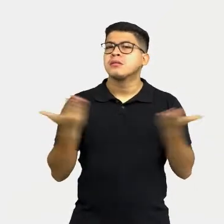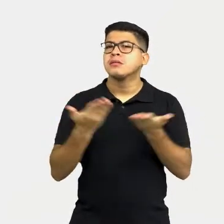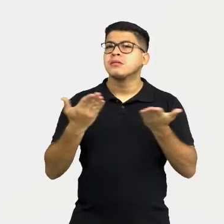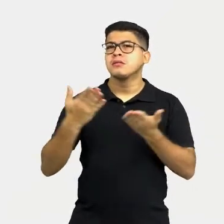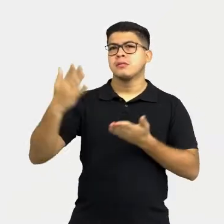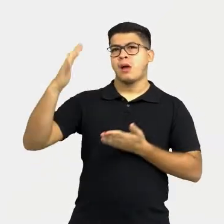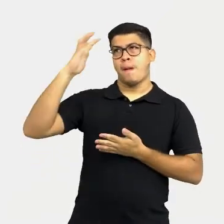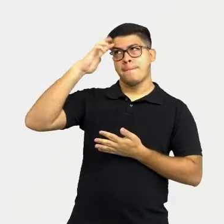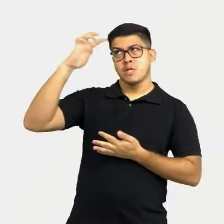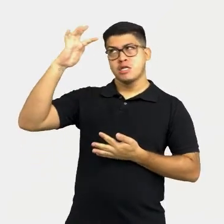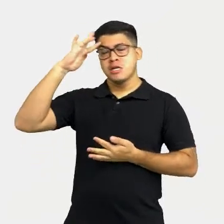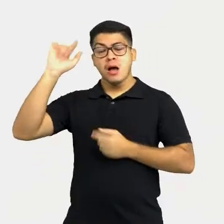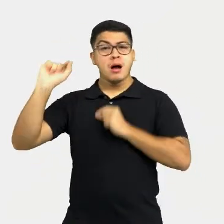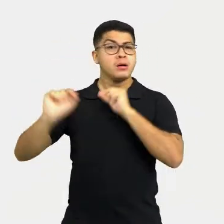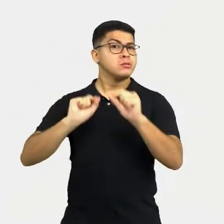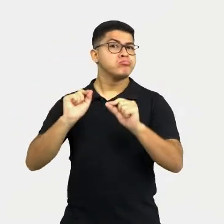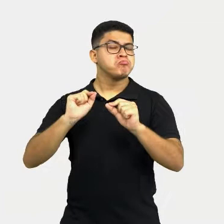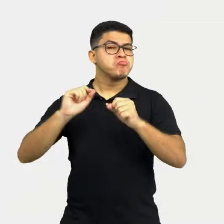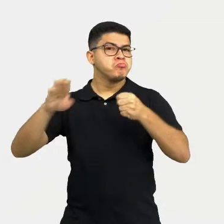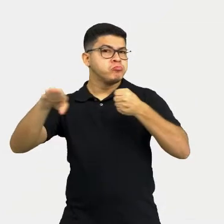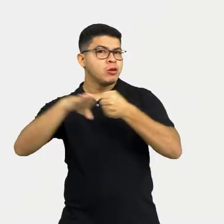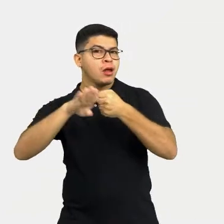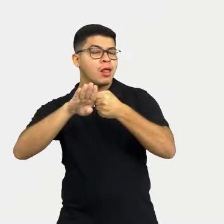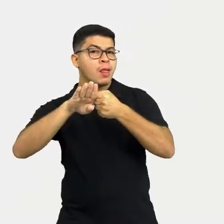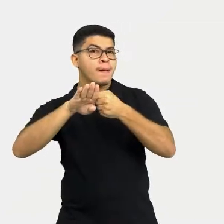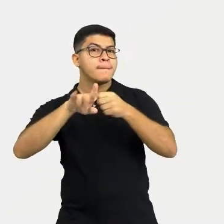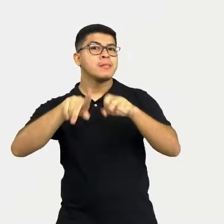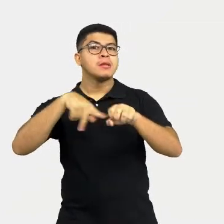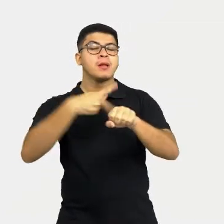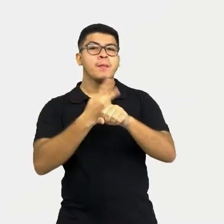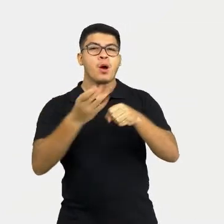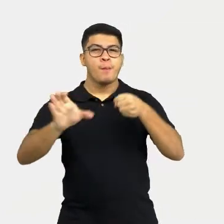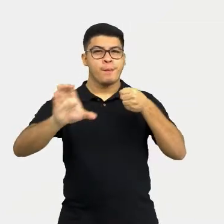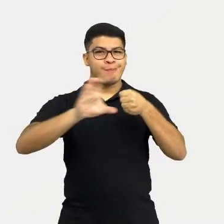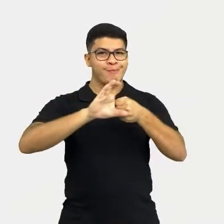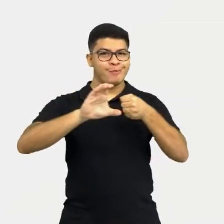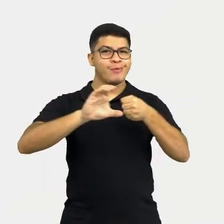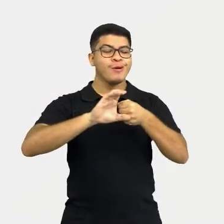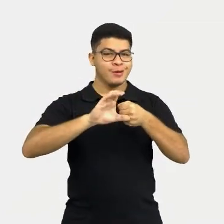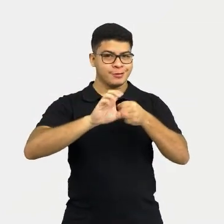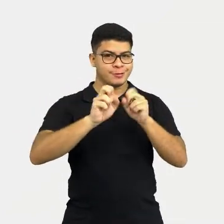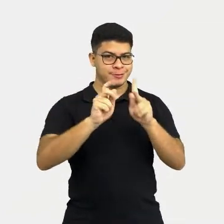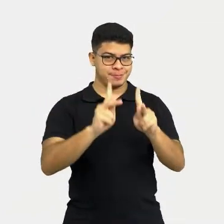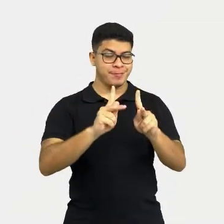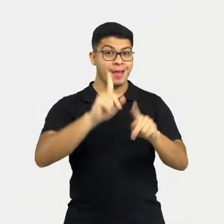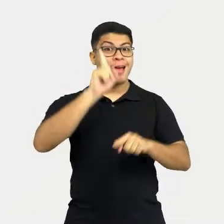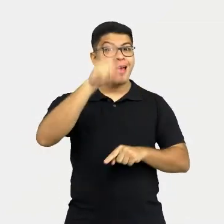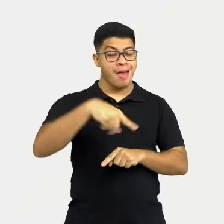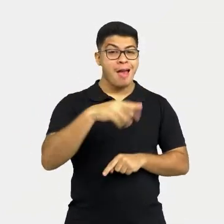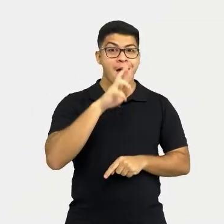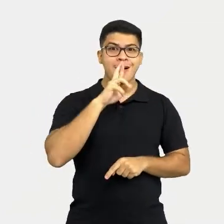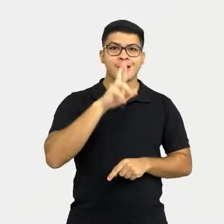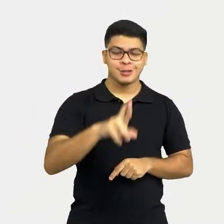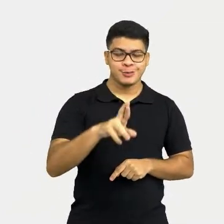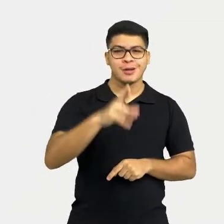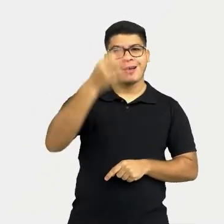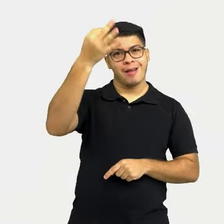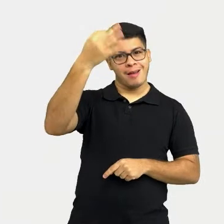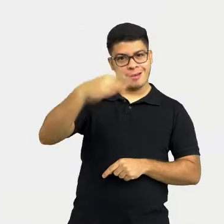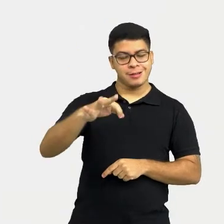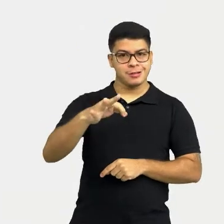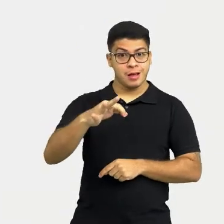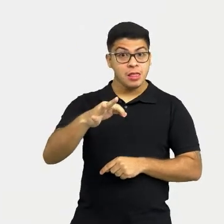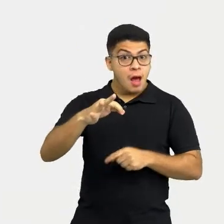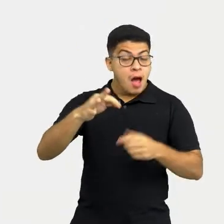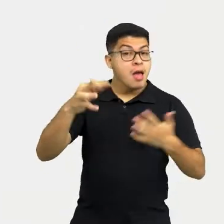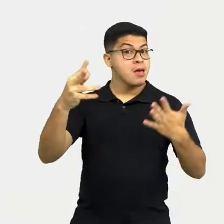um pensamento pós-moderno que mais tarde nós vamos chamar de contemporâneo. Perfeito? Então essa é a letra que está